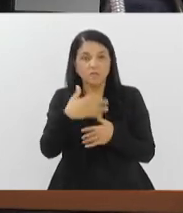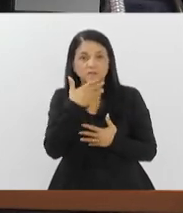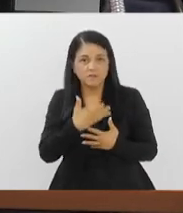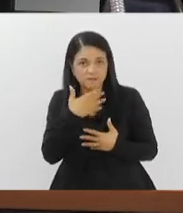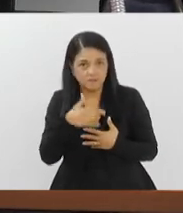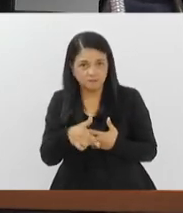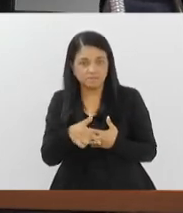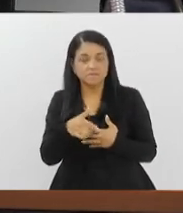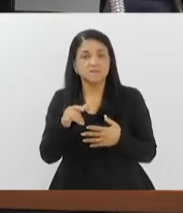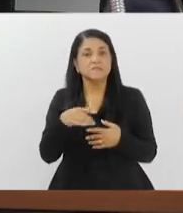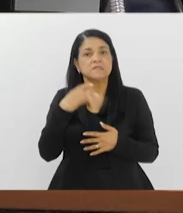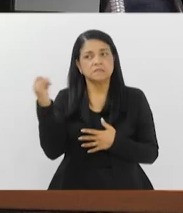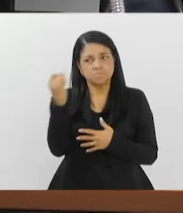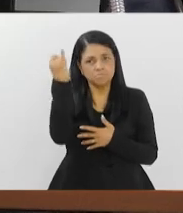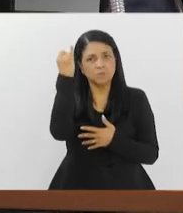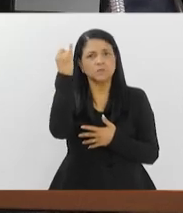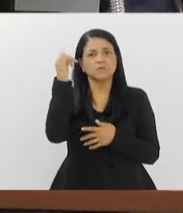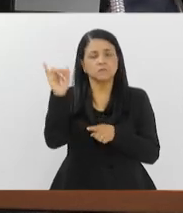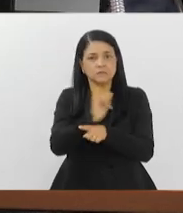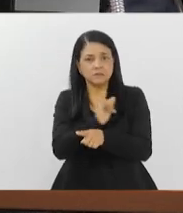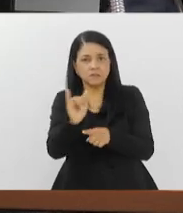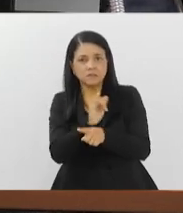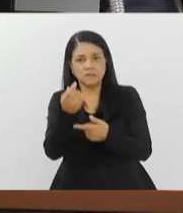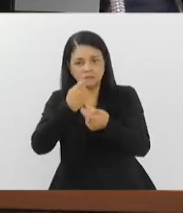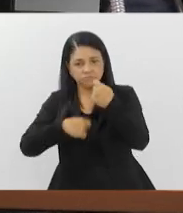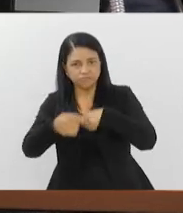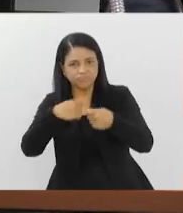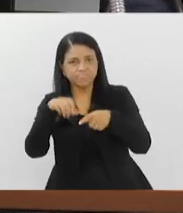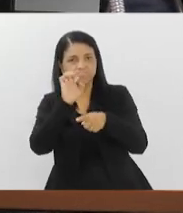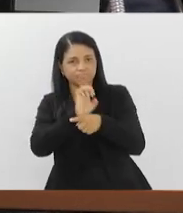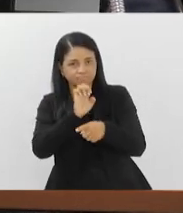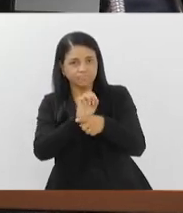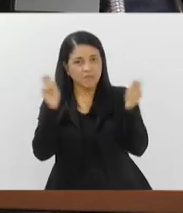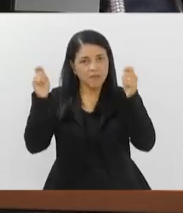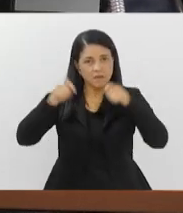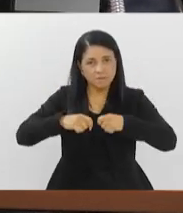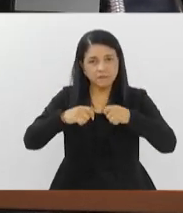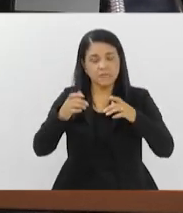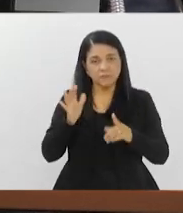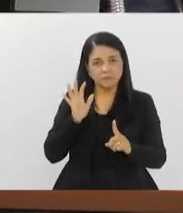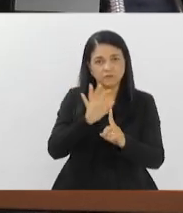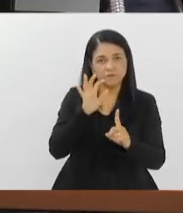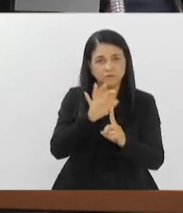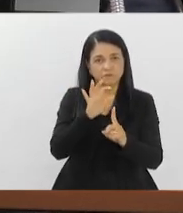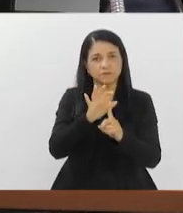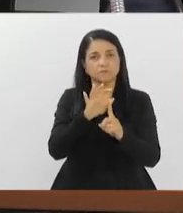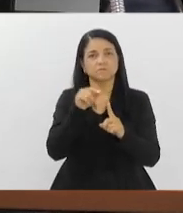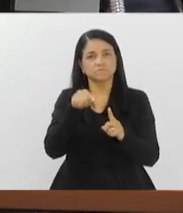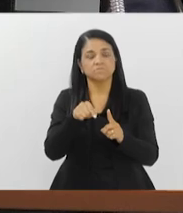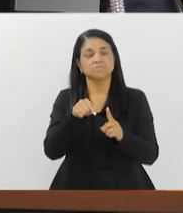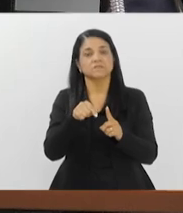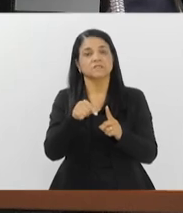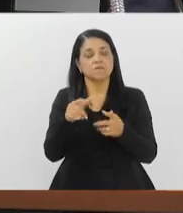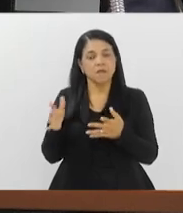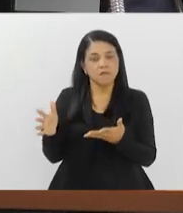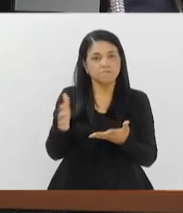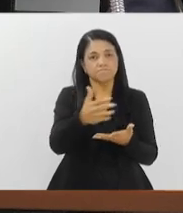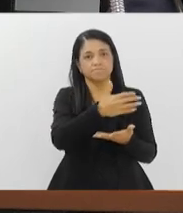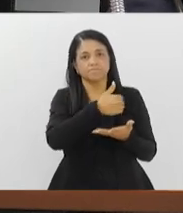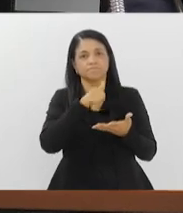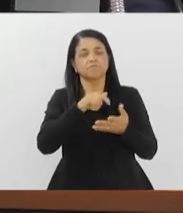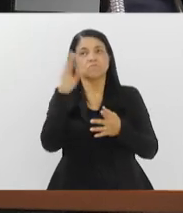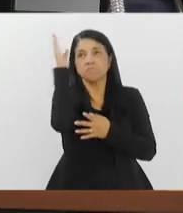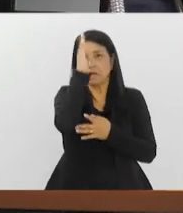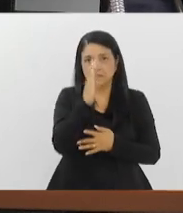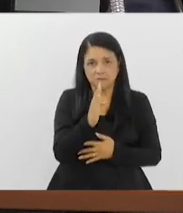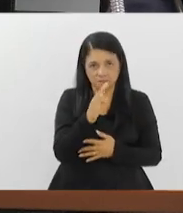importância estratégica do Estado para os negócios e sua capacidade de influenciar e ser uma caixa de ressonância para todo o